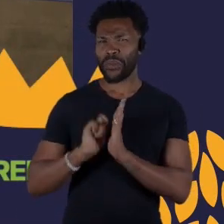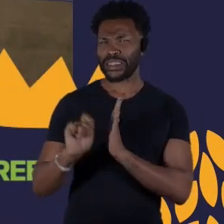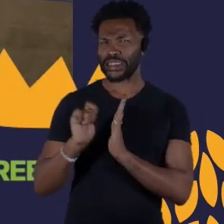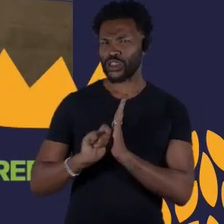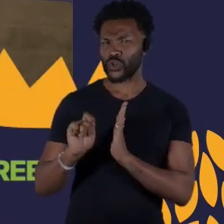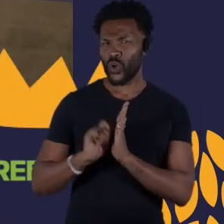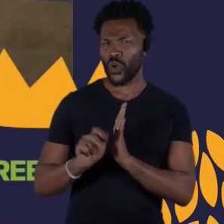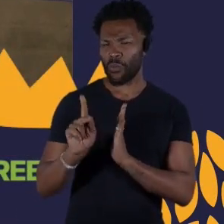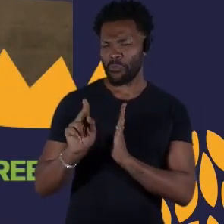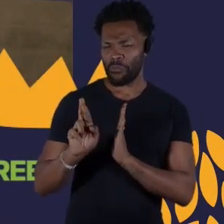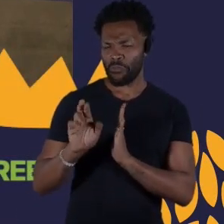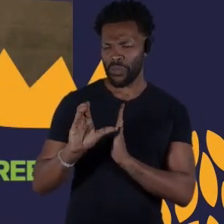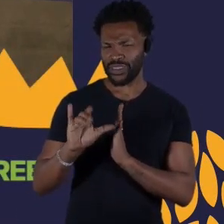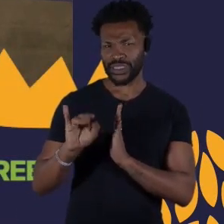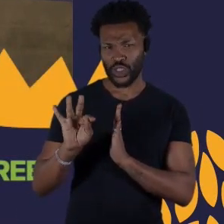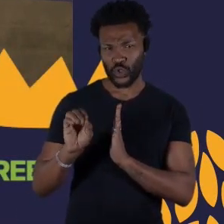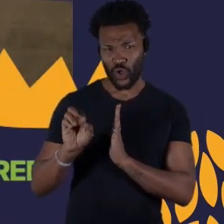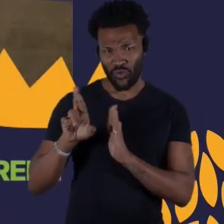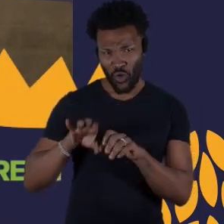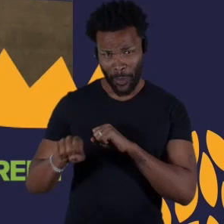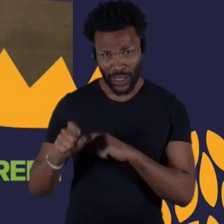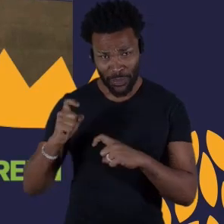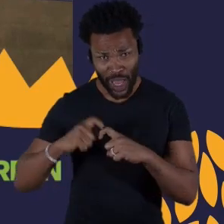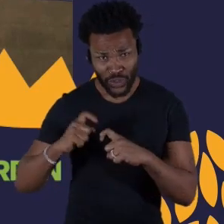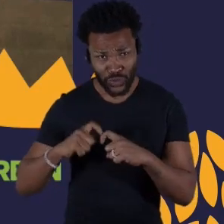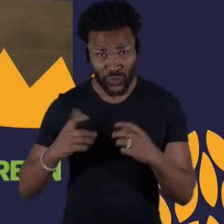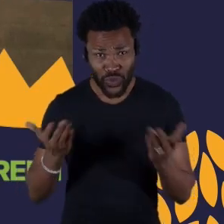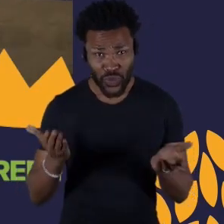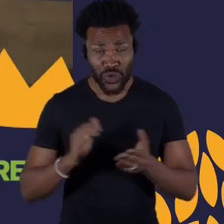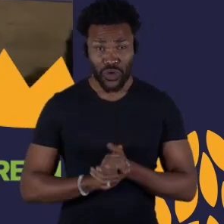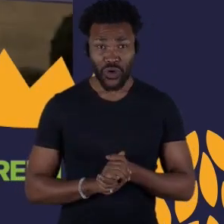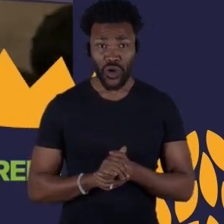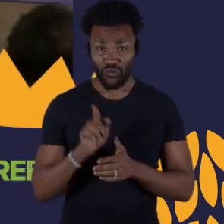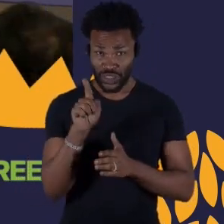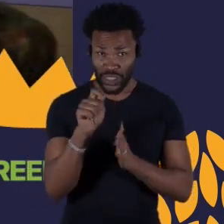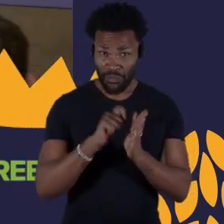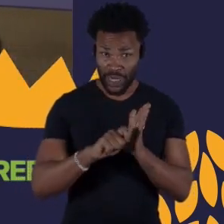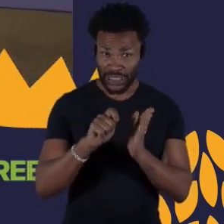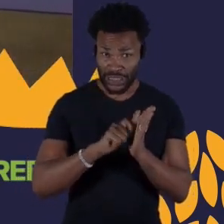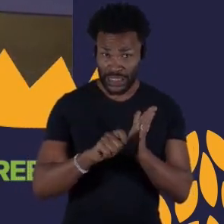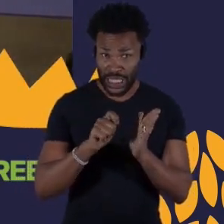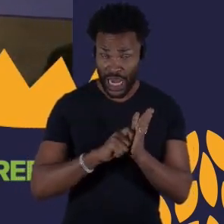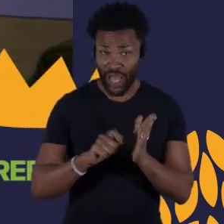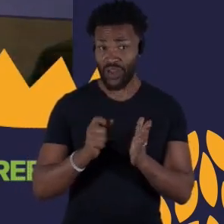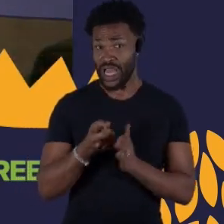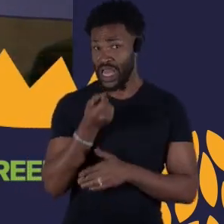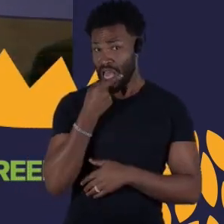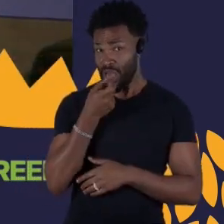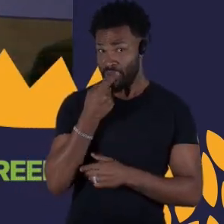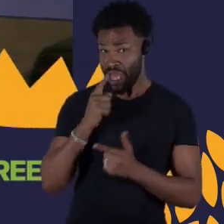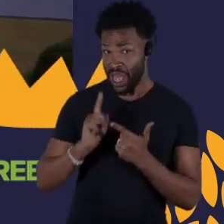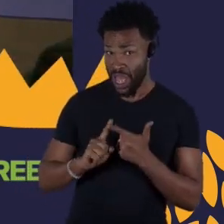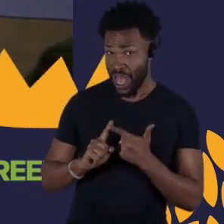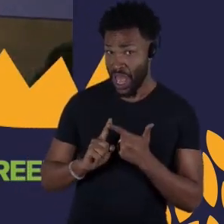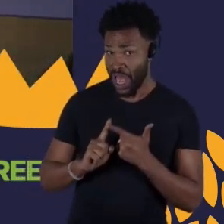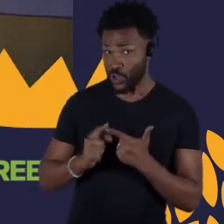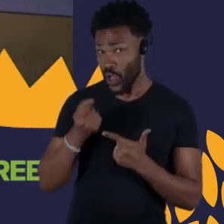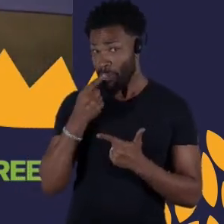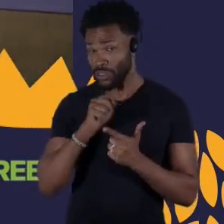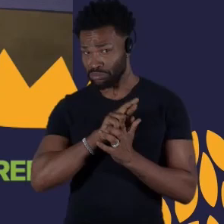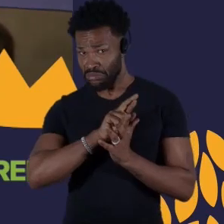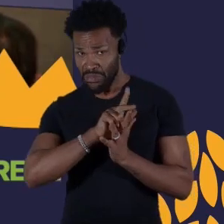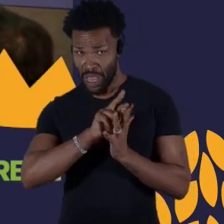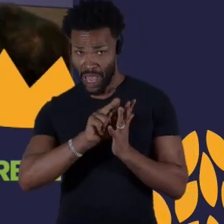Prescritor? Você é médico. Você prescreve benzodiazepinas, prescreve